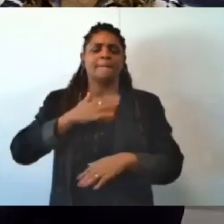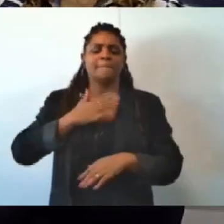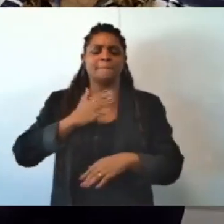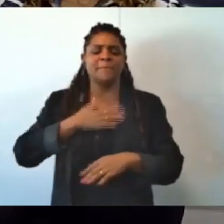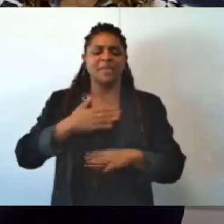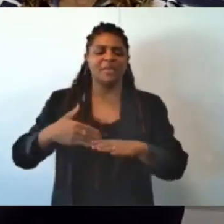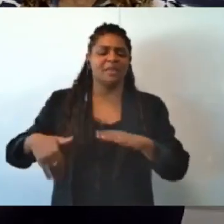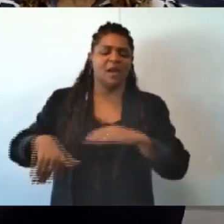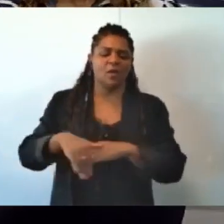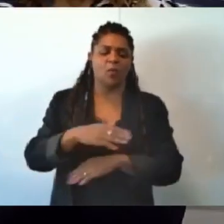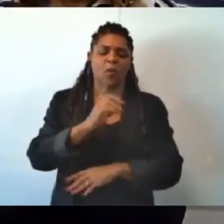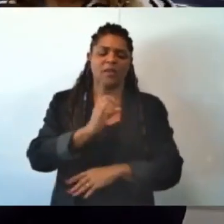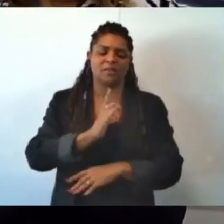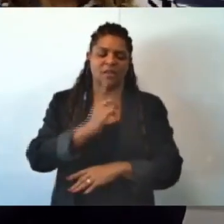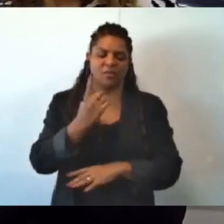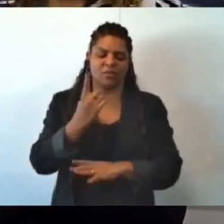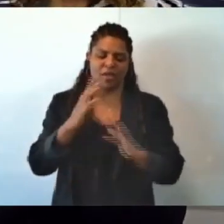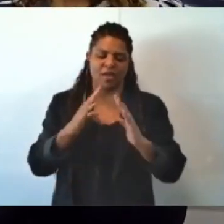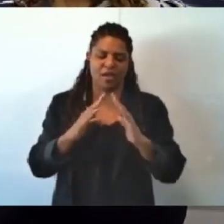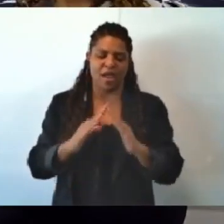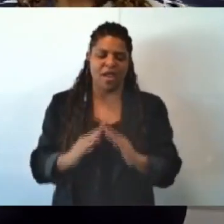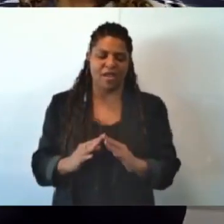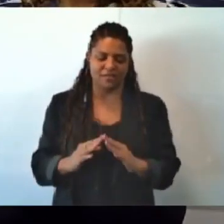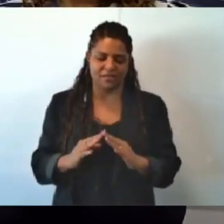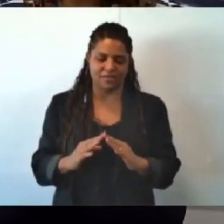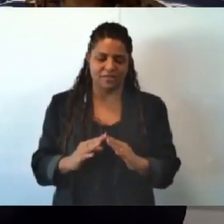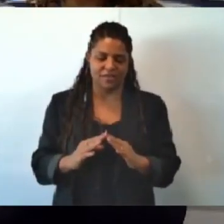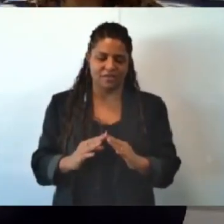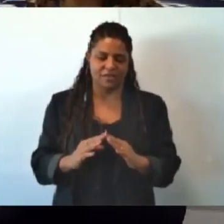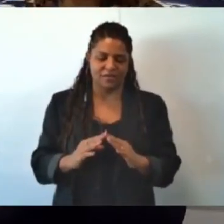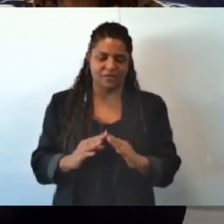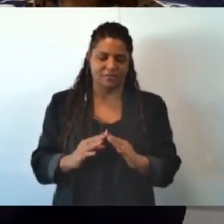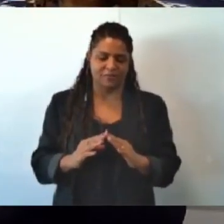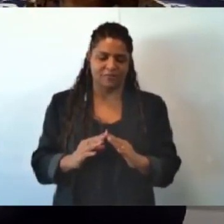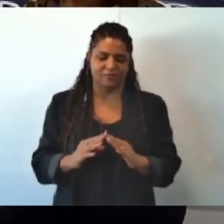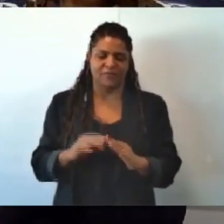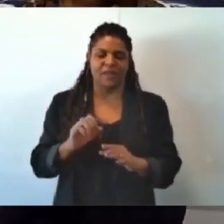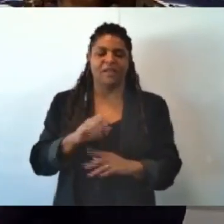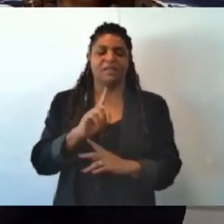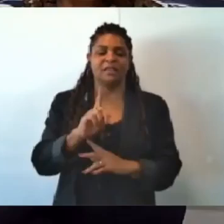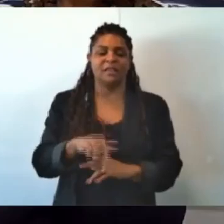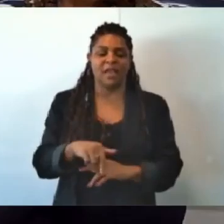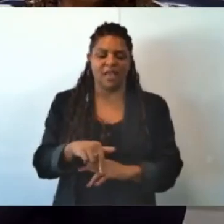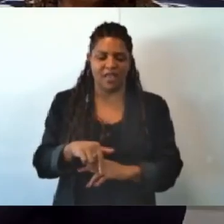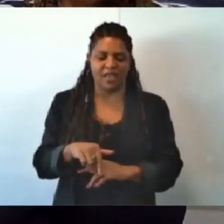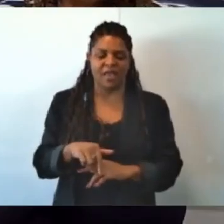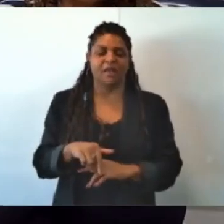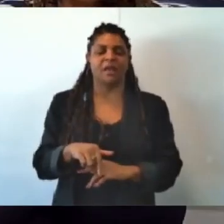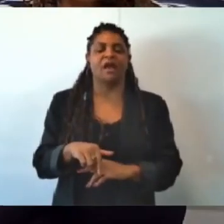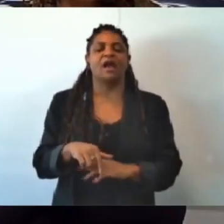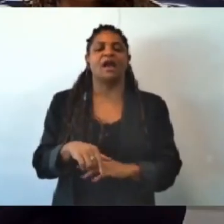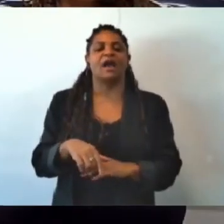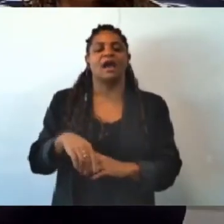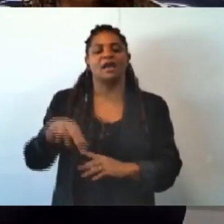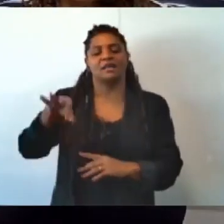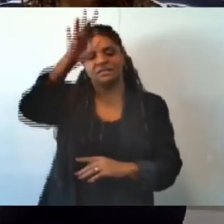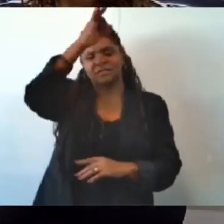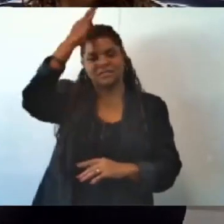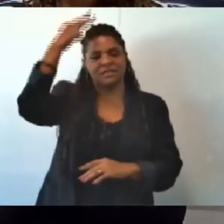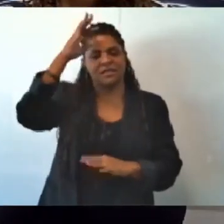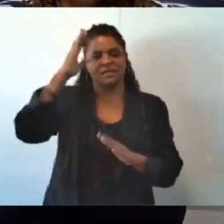casa que foi destinada à Santa Casa, entraram lá 4 moradores de